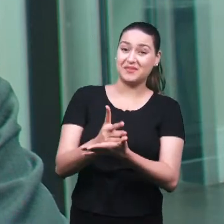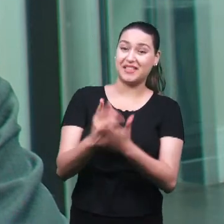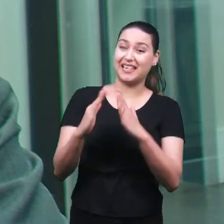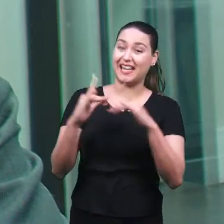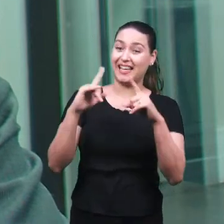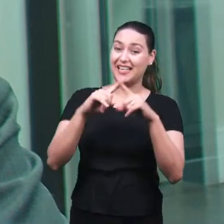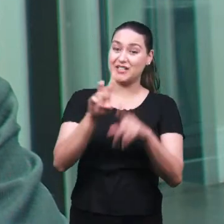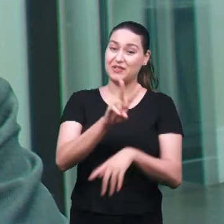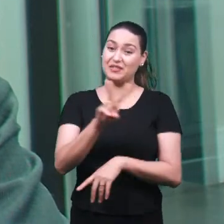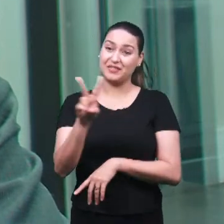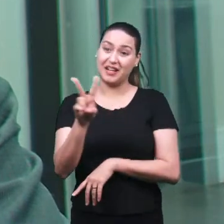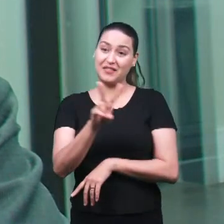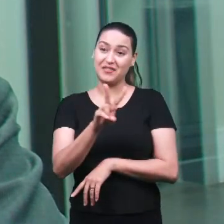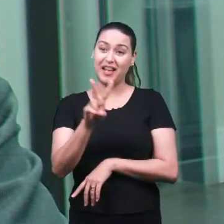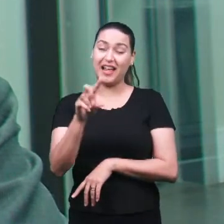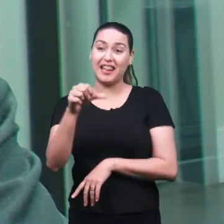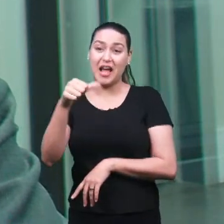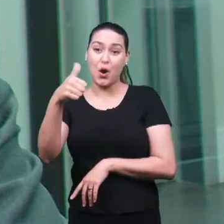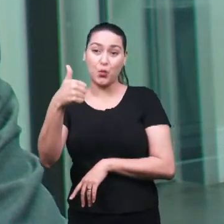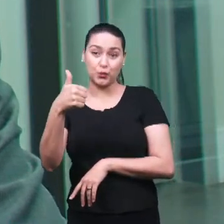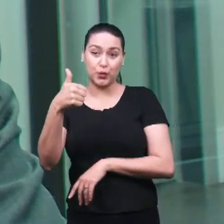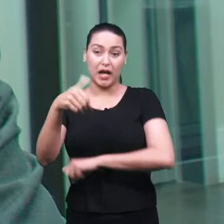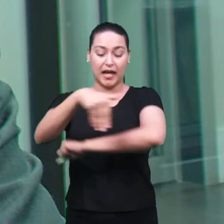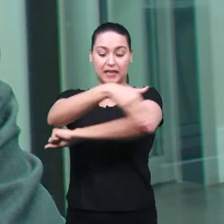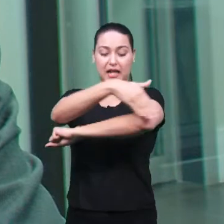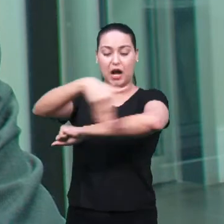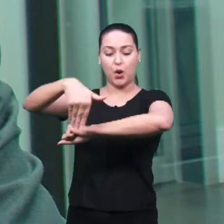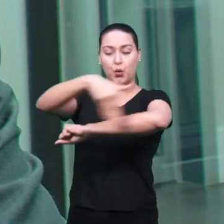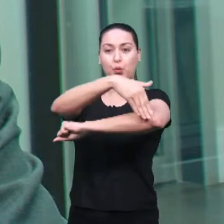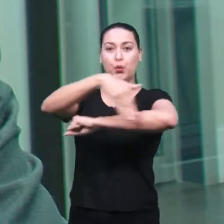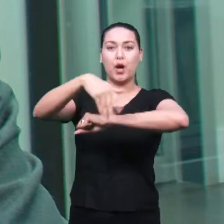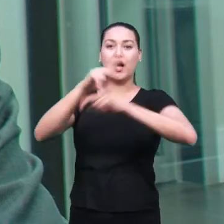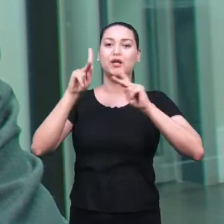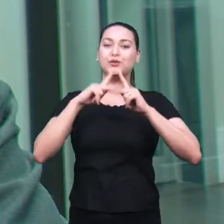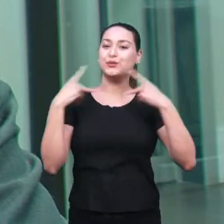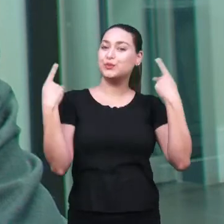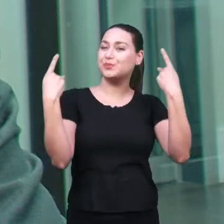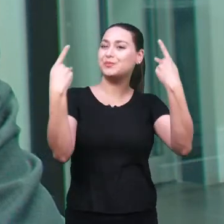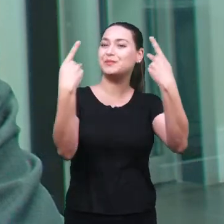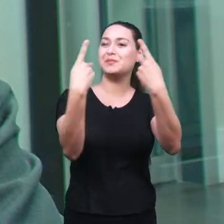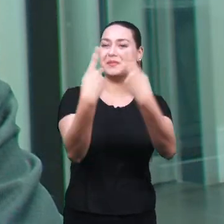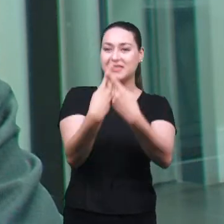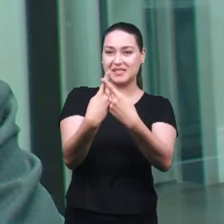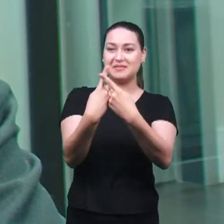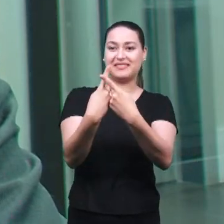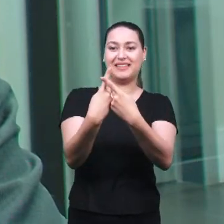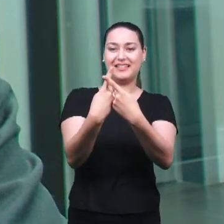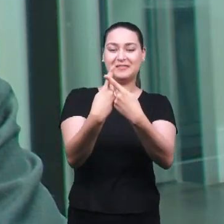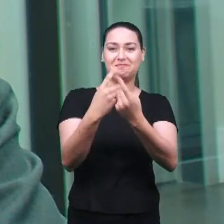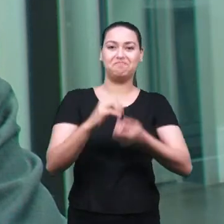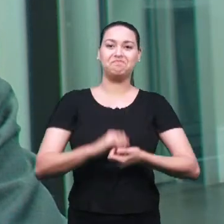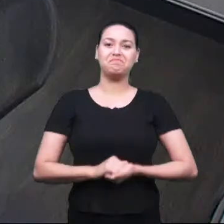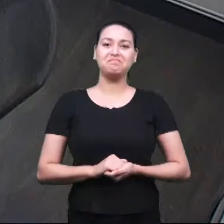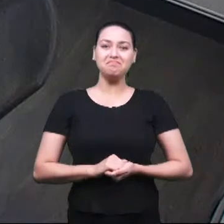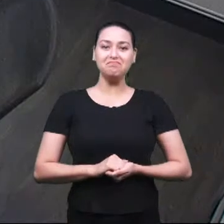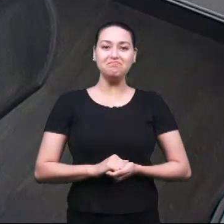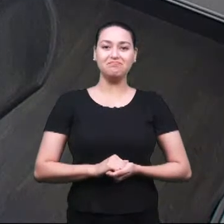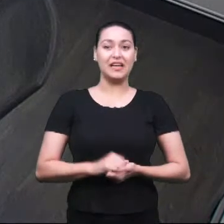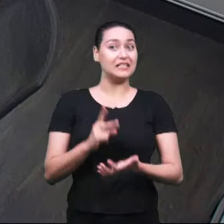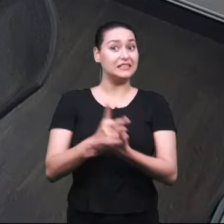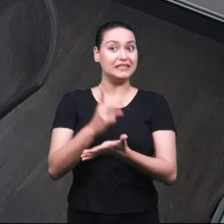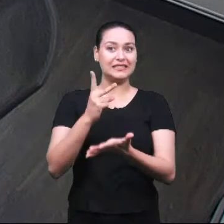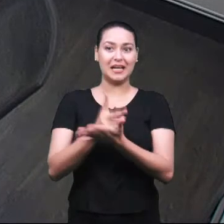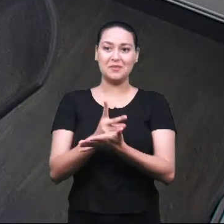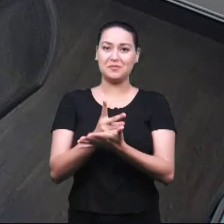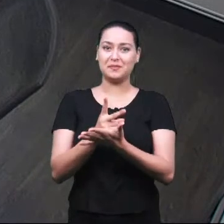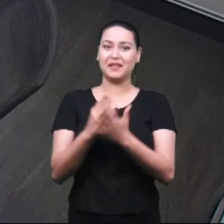aquela igreja que é na Rua do Presbitério. Então a minha vida inteira eu fui ali daquela